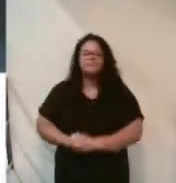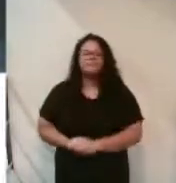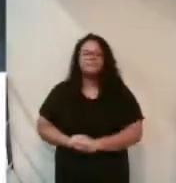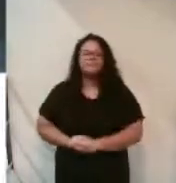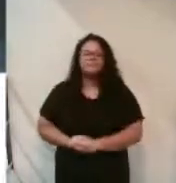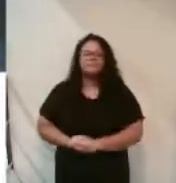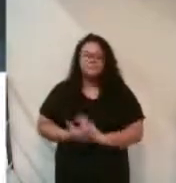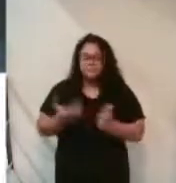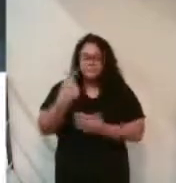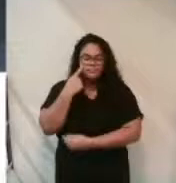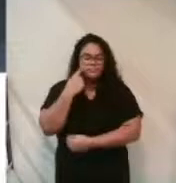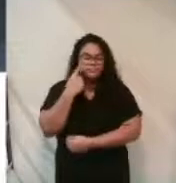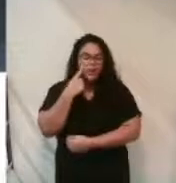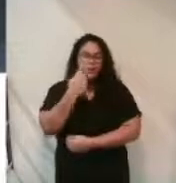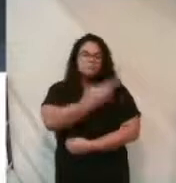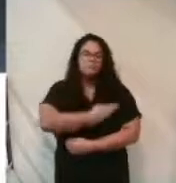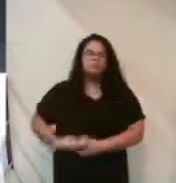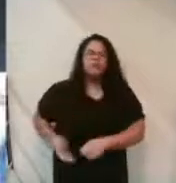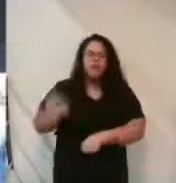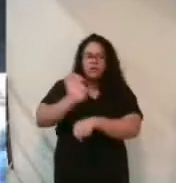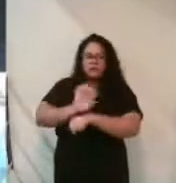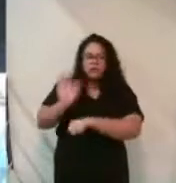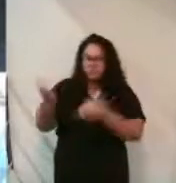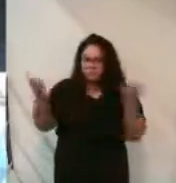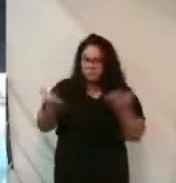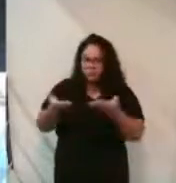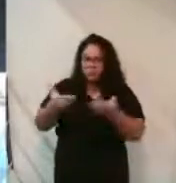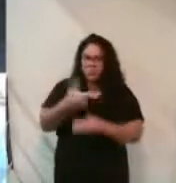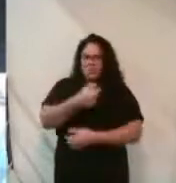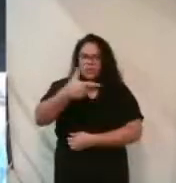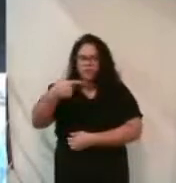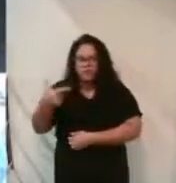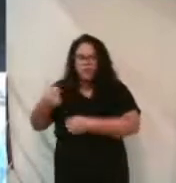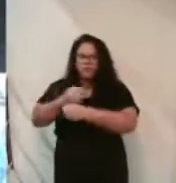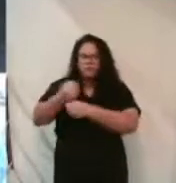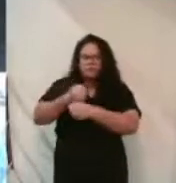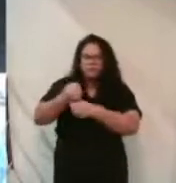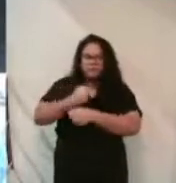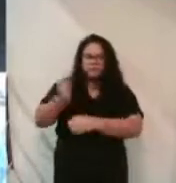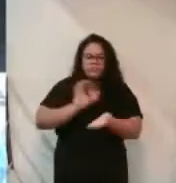o governo do Estado, esse ano, a gente está investindo 20 milhões de reais